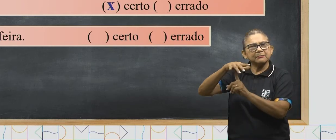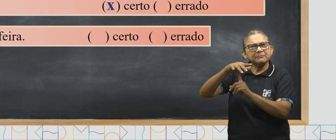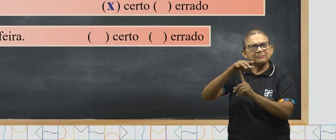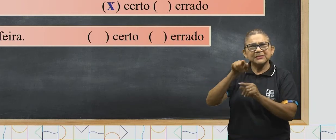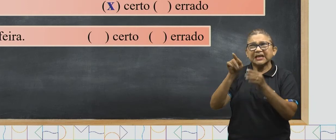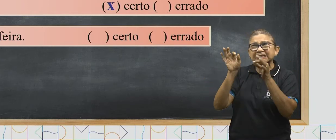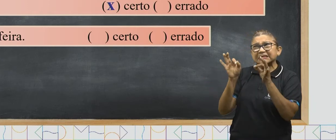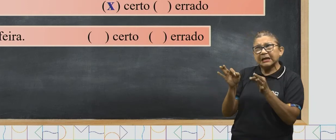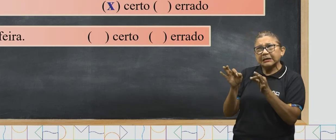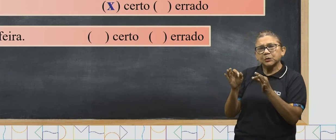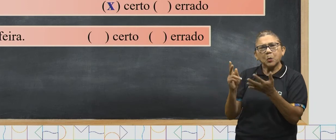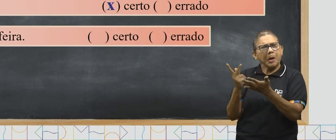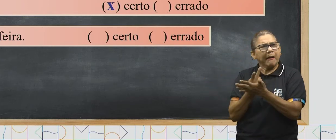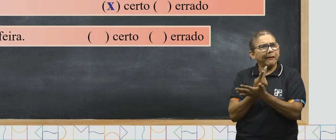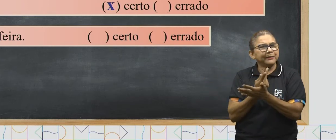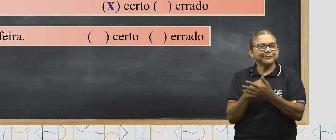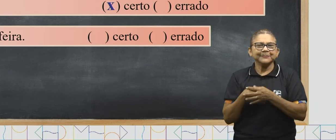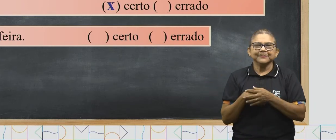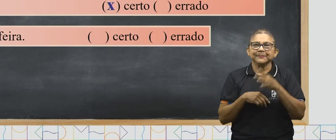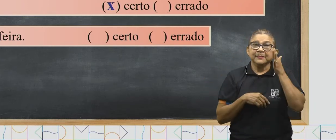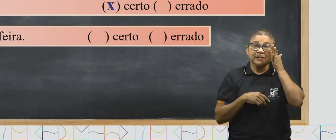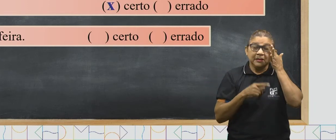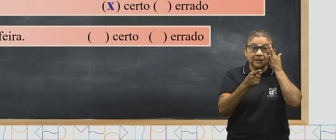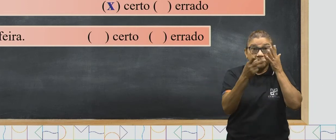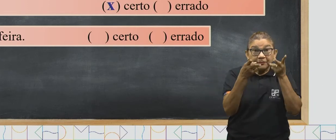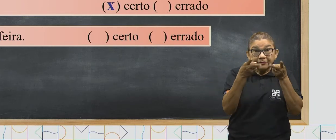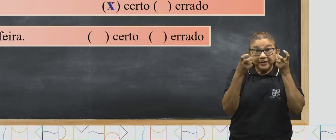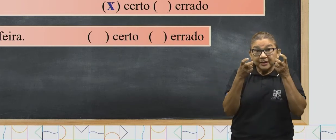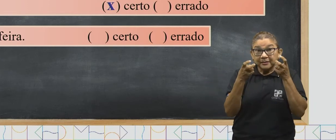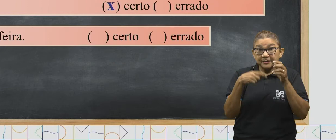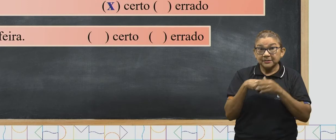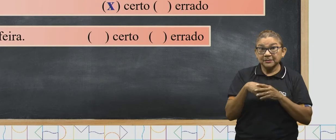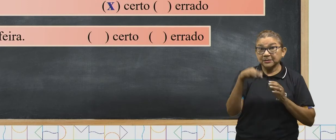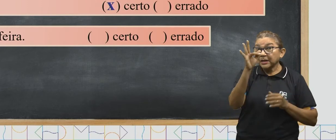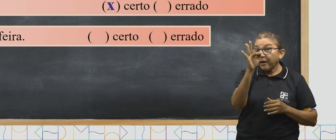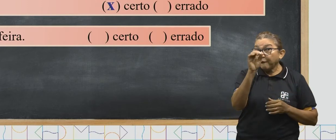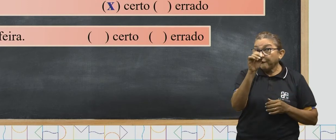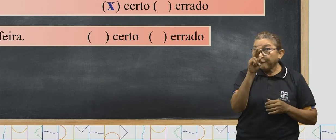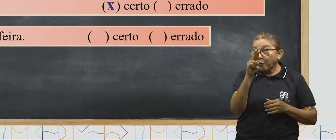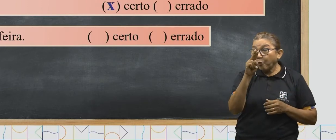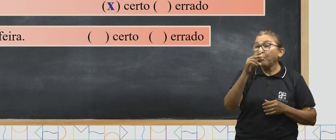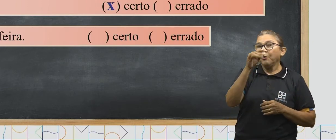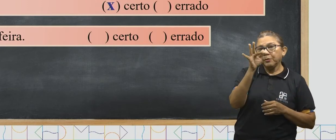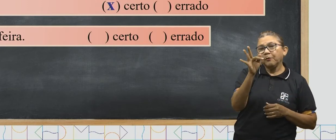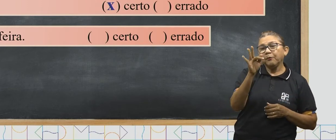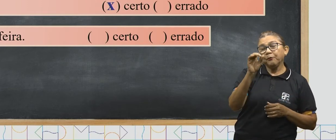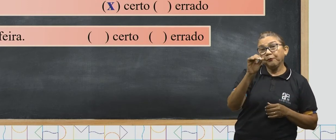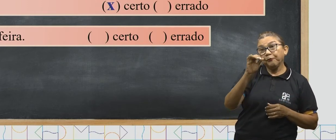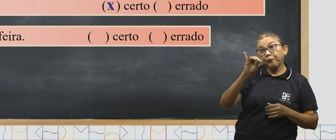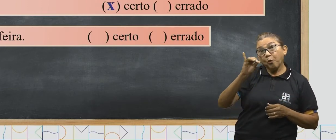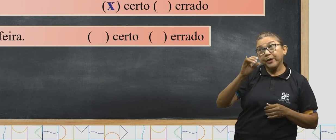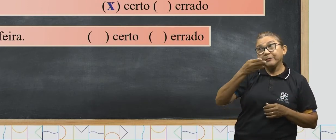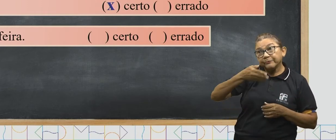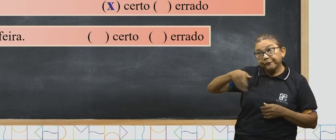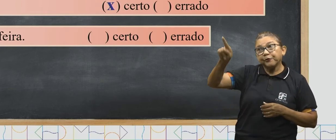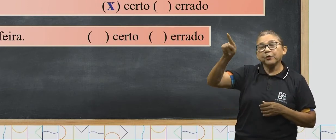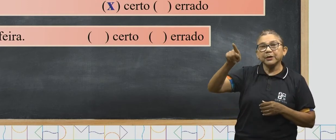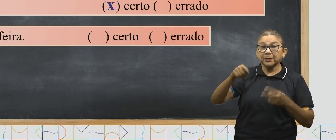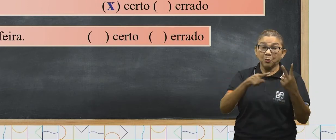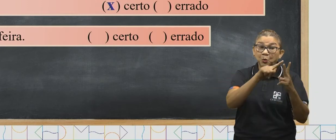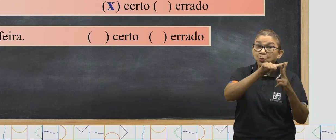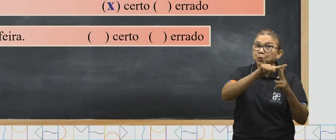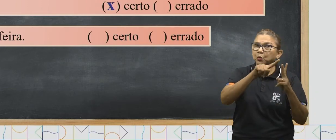errada? Verifique. O verbo desta frase é foi, está no singular. Nós temos duas pessoas